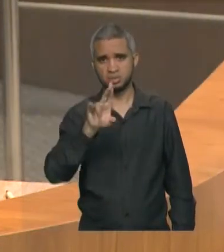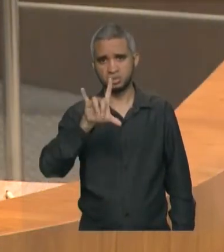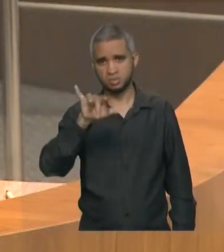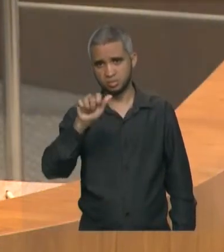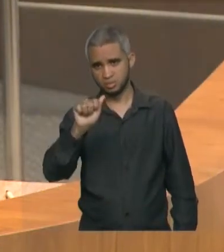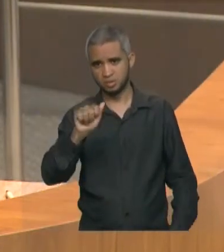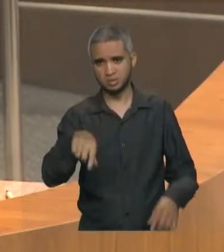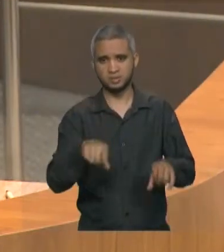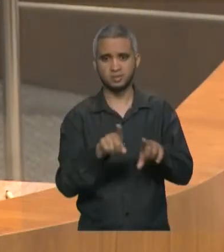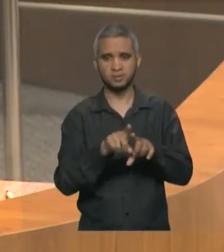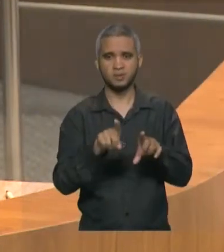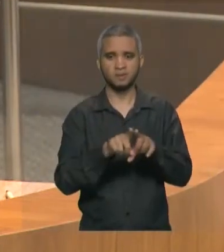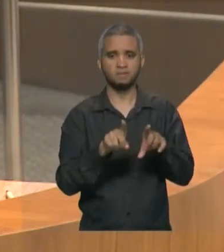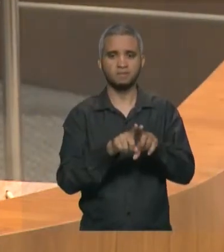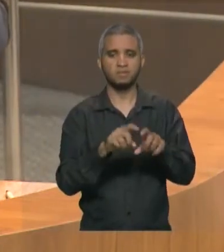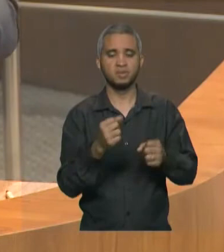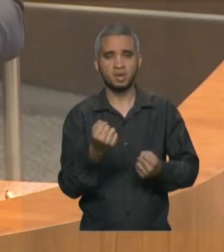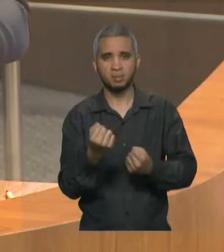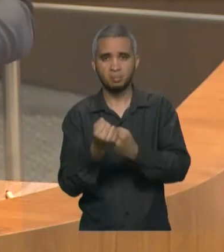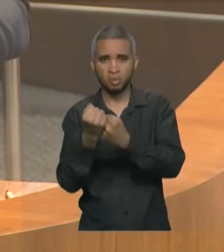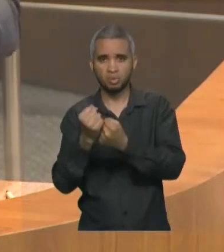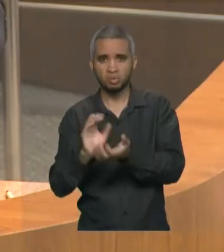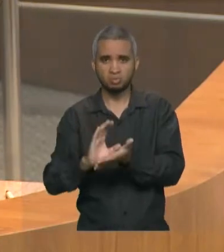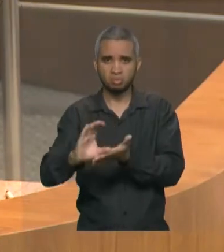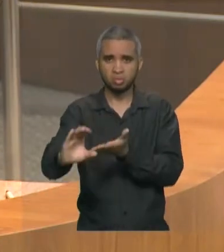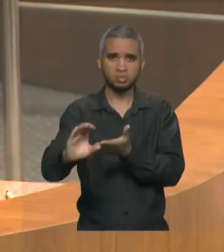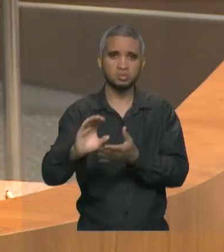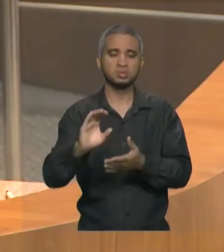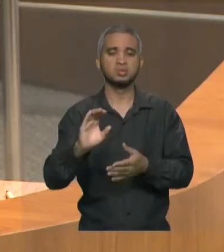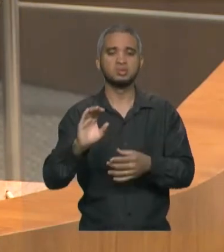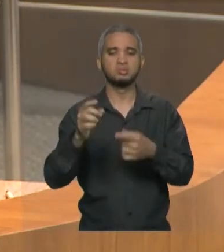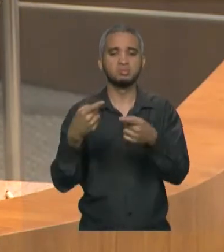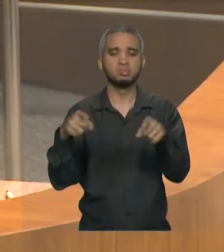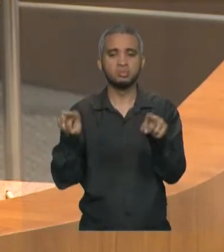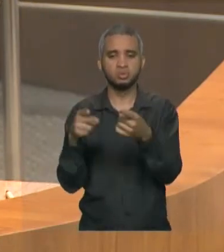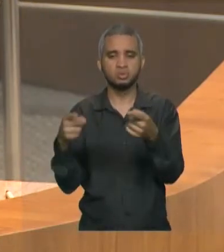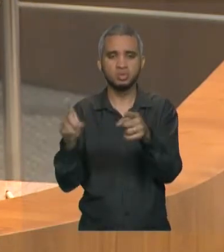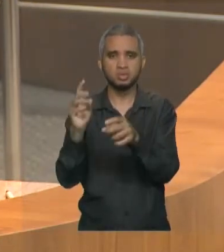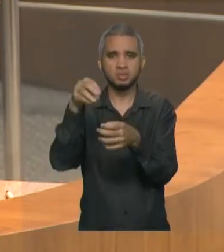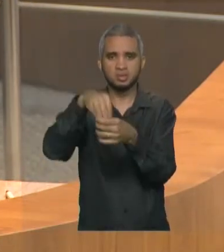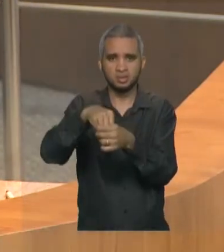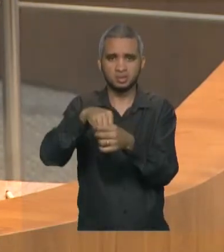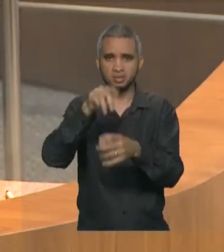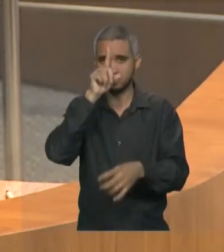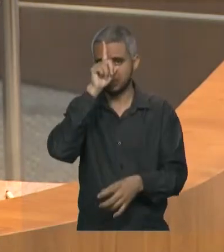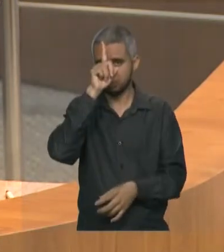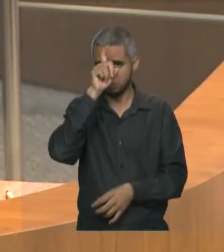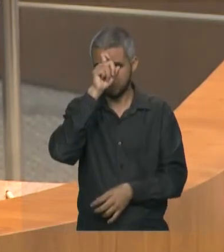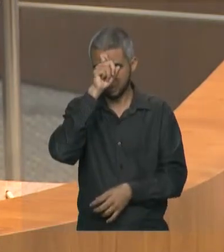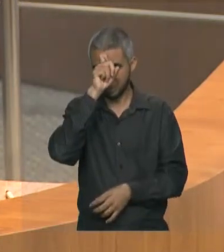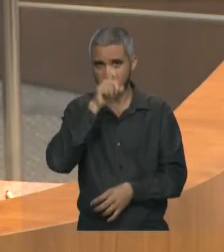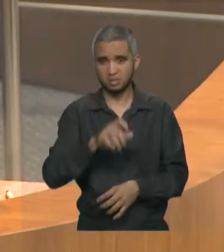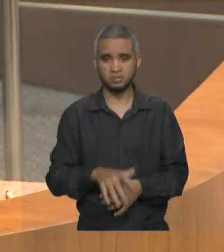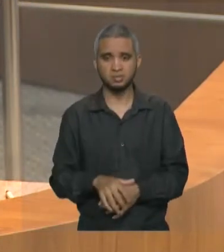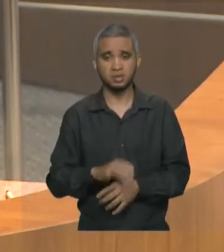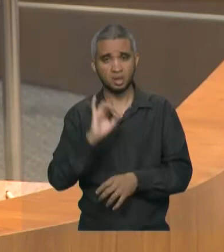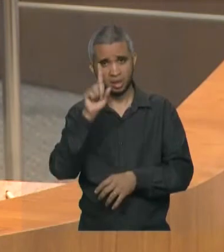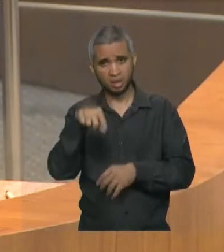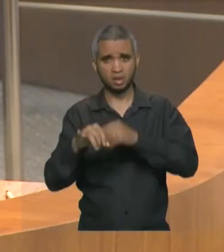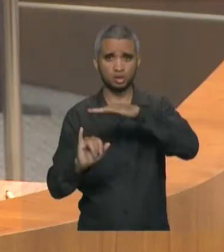no Hospital do município de Imperatriz. Aqui são guerreiros, meus amigos. Só